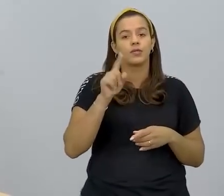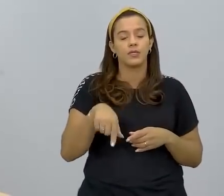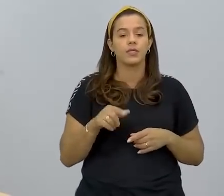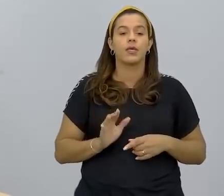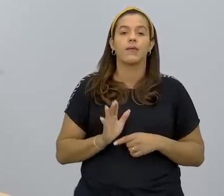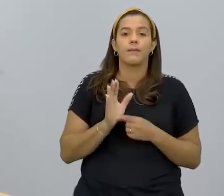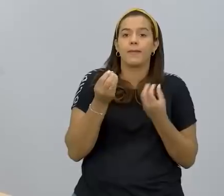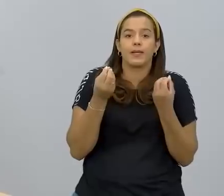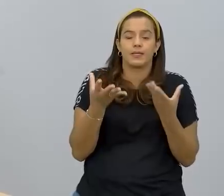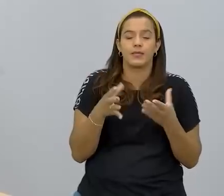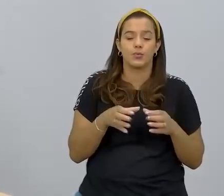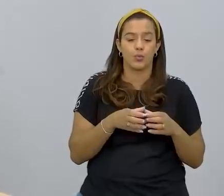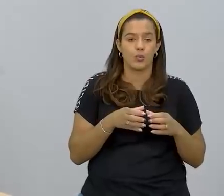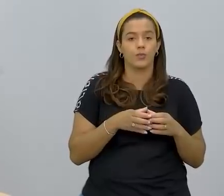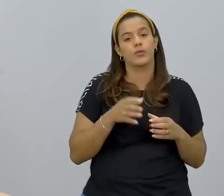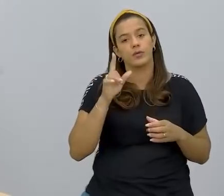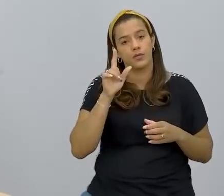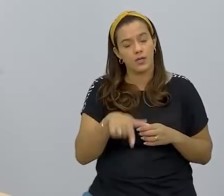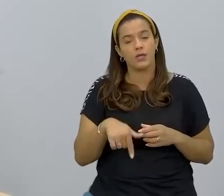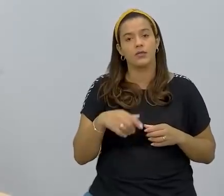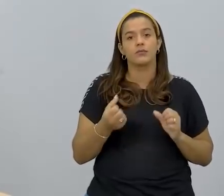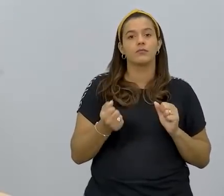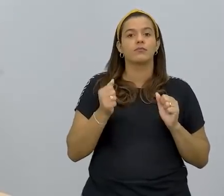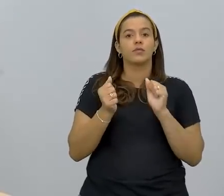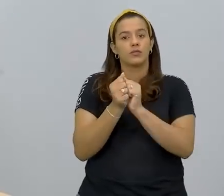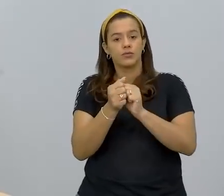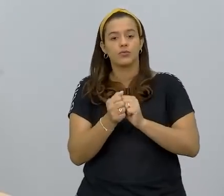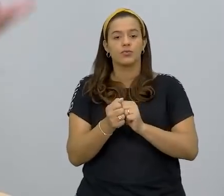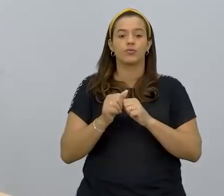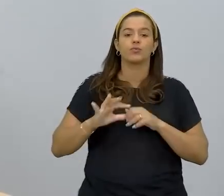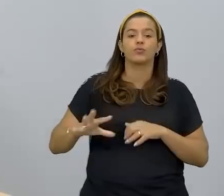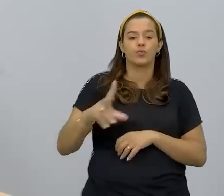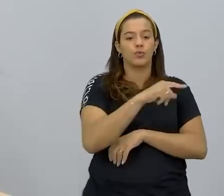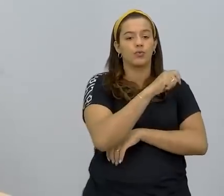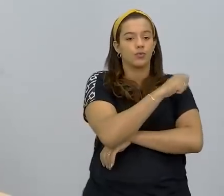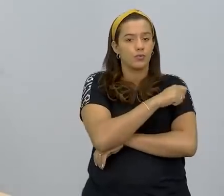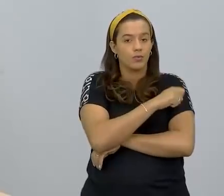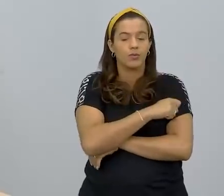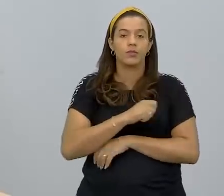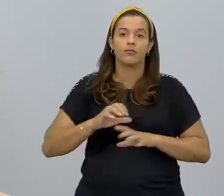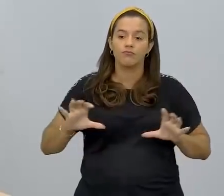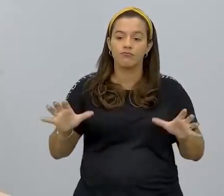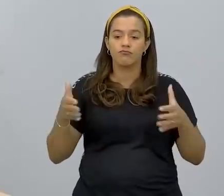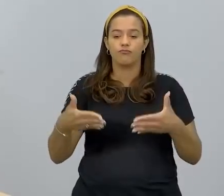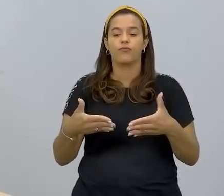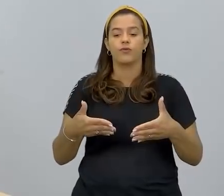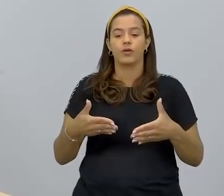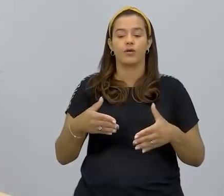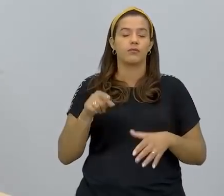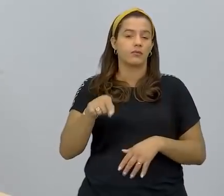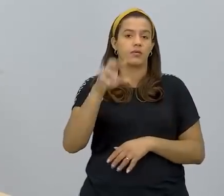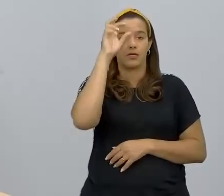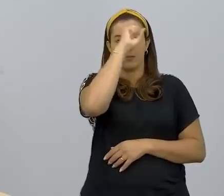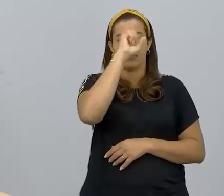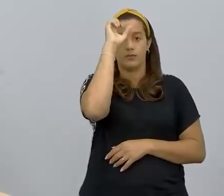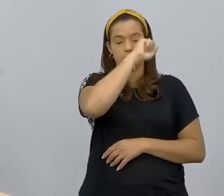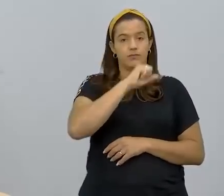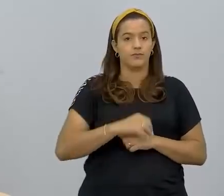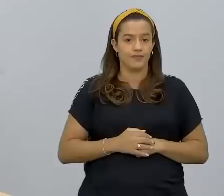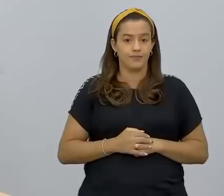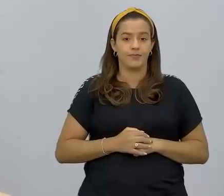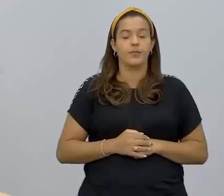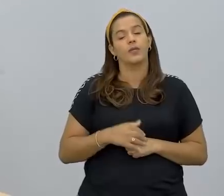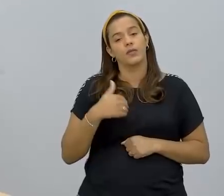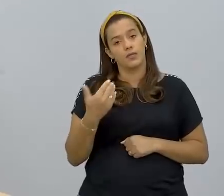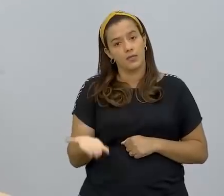de grupo, de fazer um grupo? Exatamente para que todos os estudantes se engajem naquela aprendizagem. Então,